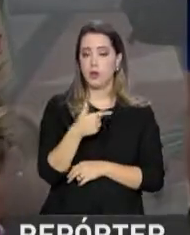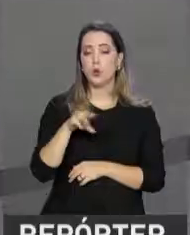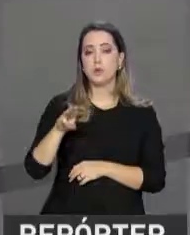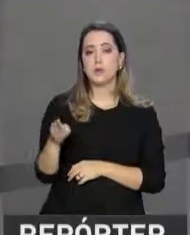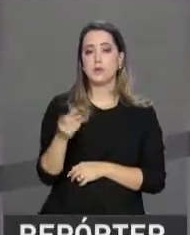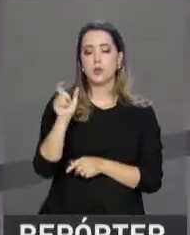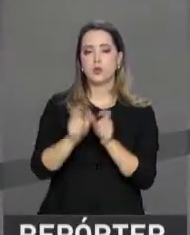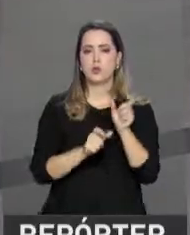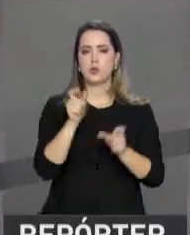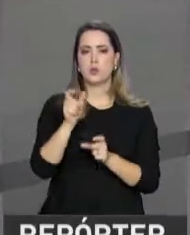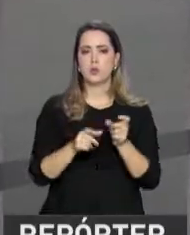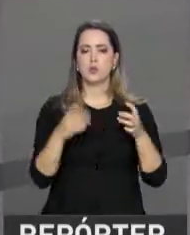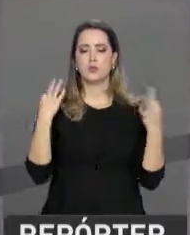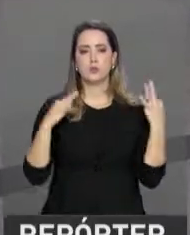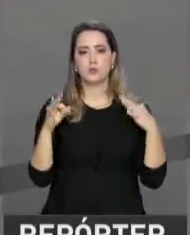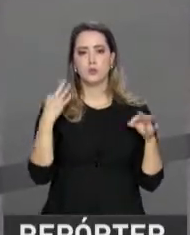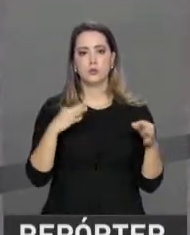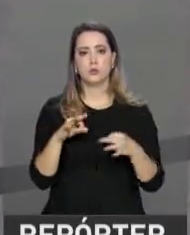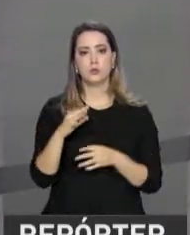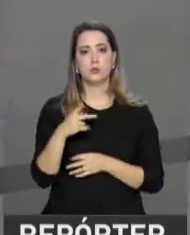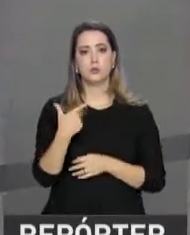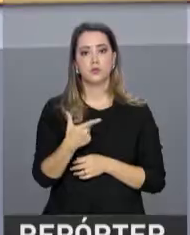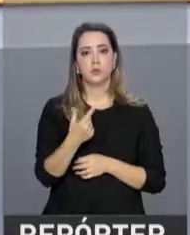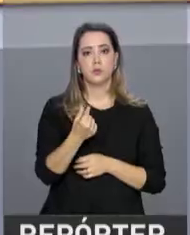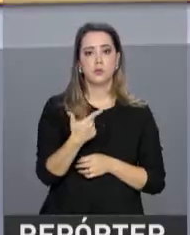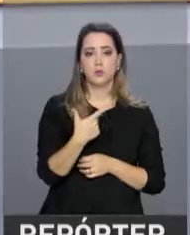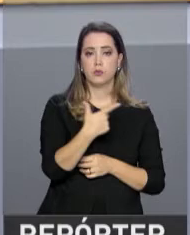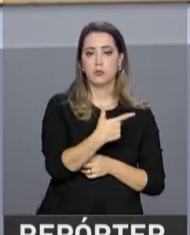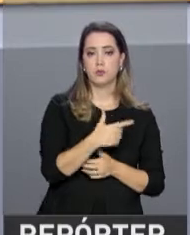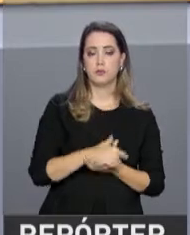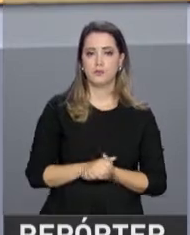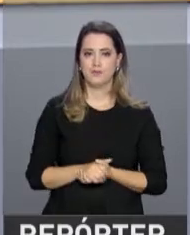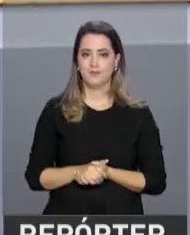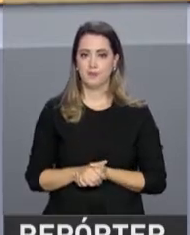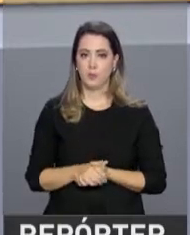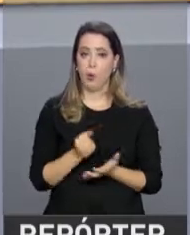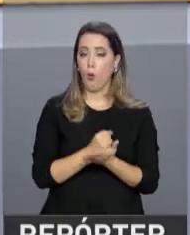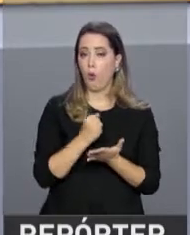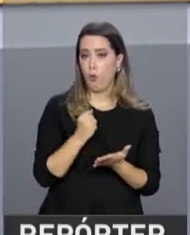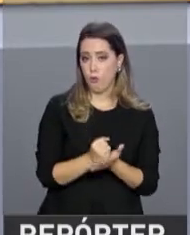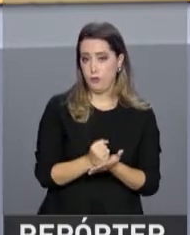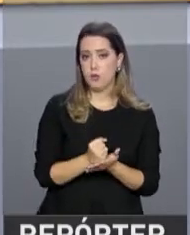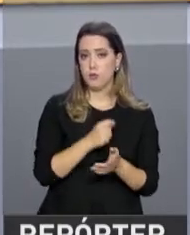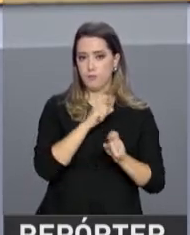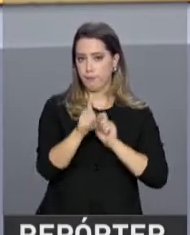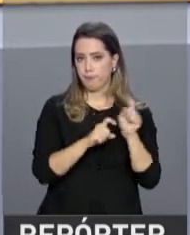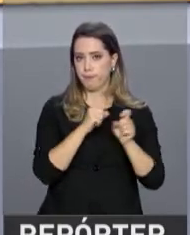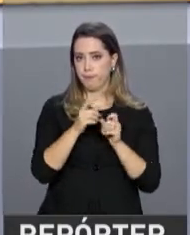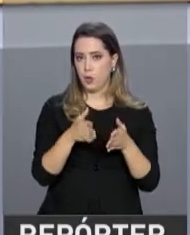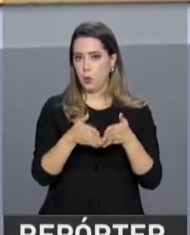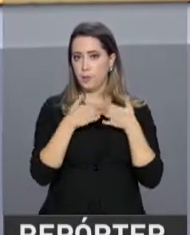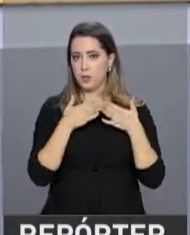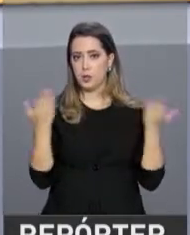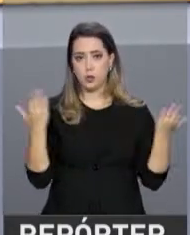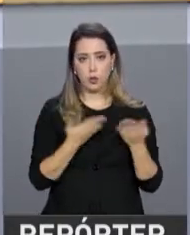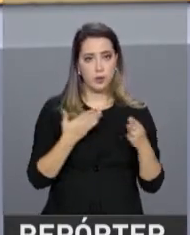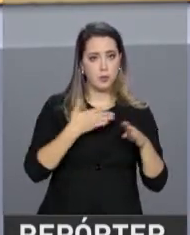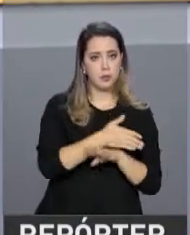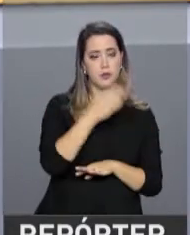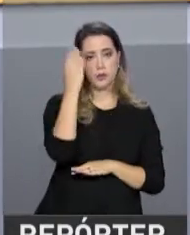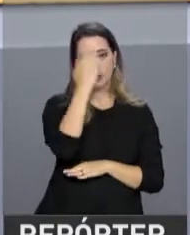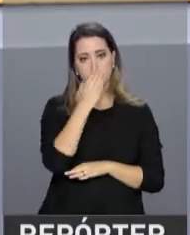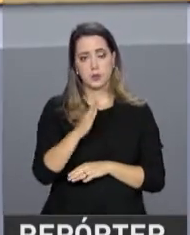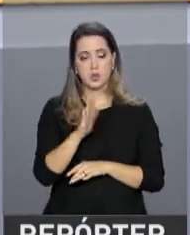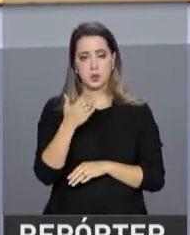estrangeiros em 2022 com o visto eletrônico processo de solicitação para entrada no país